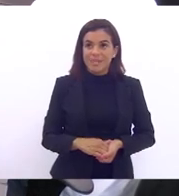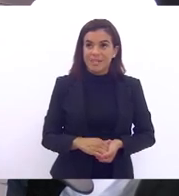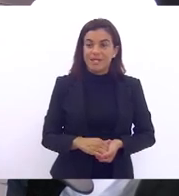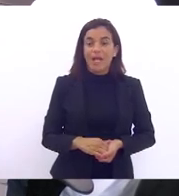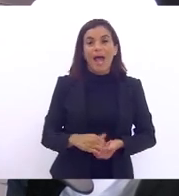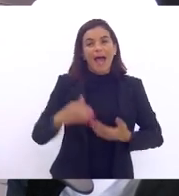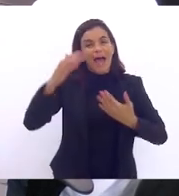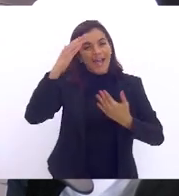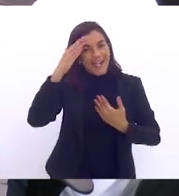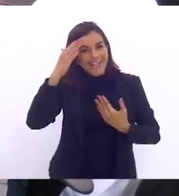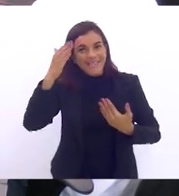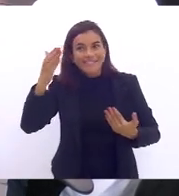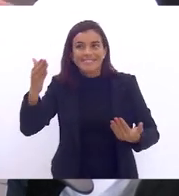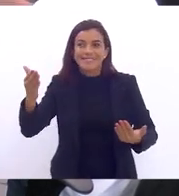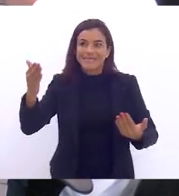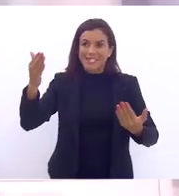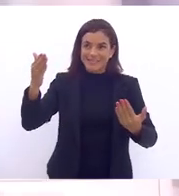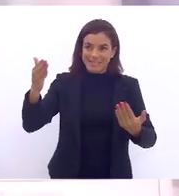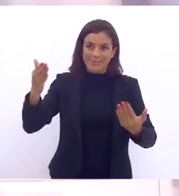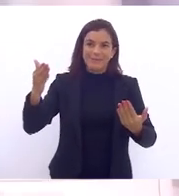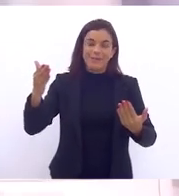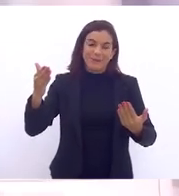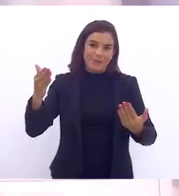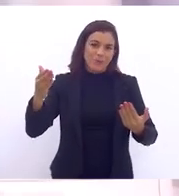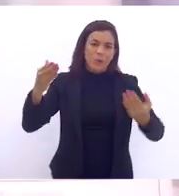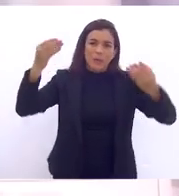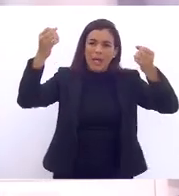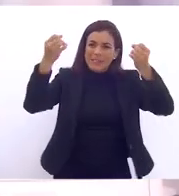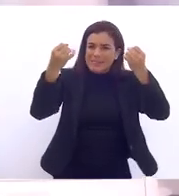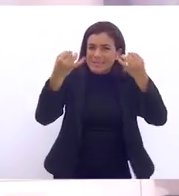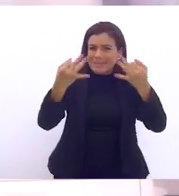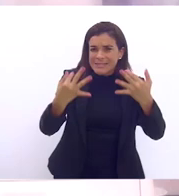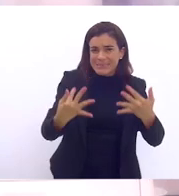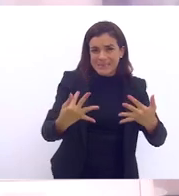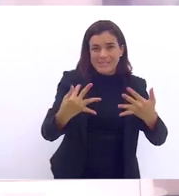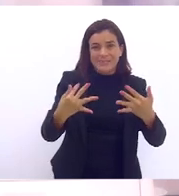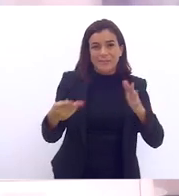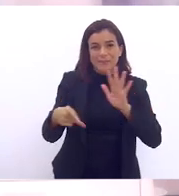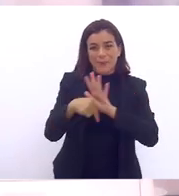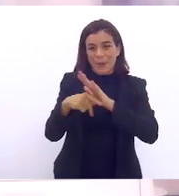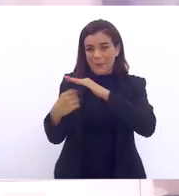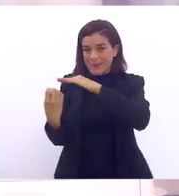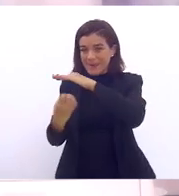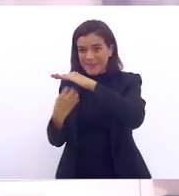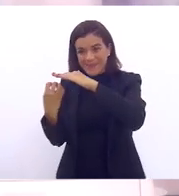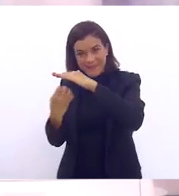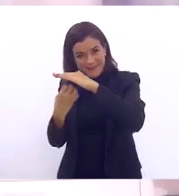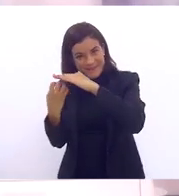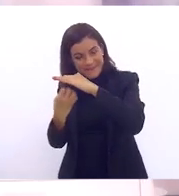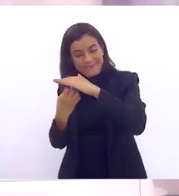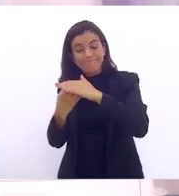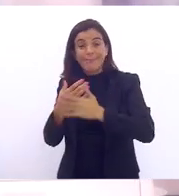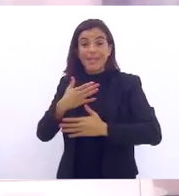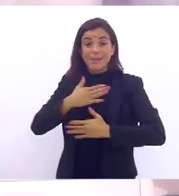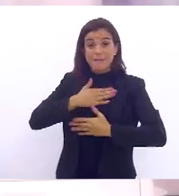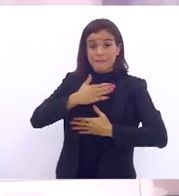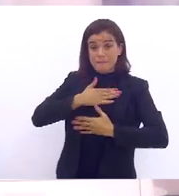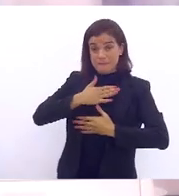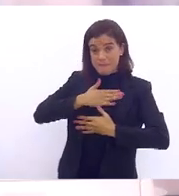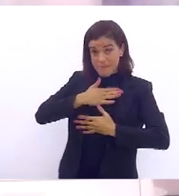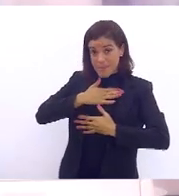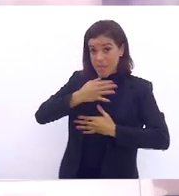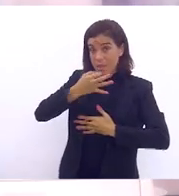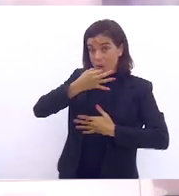bom agradecemos aí o o esclarecimento aí da empresa eh da minha parte vejo que